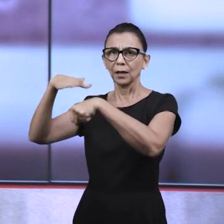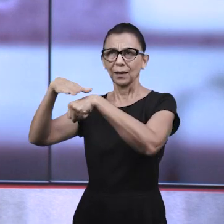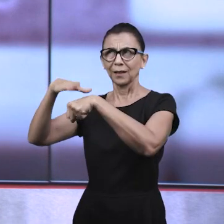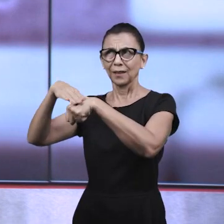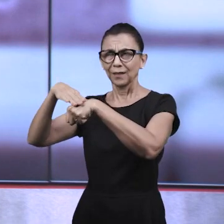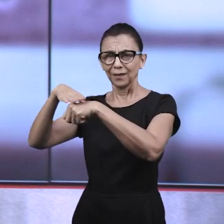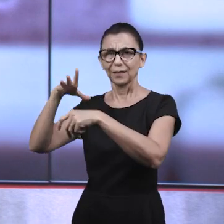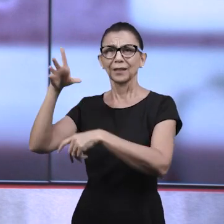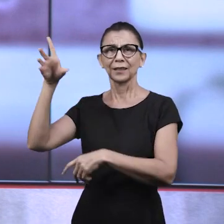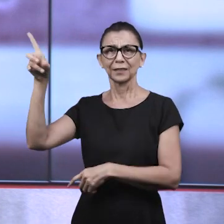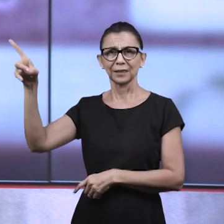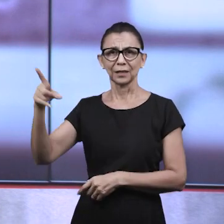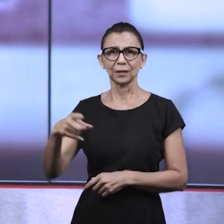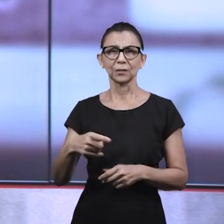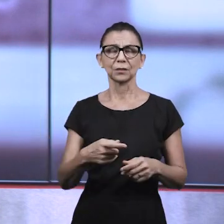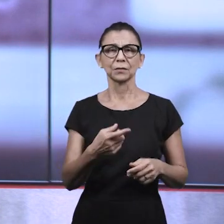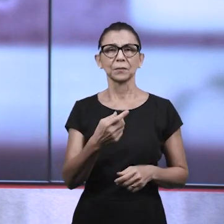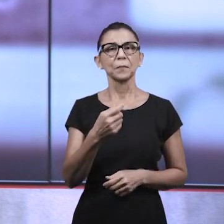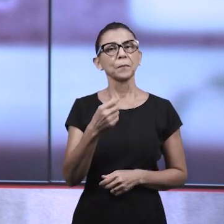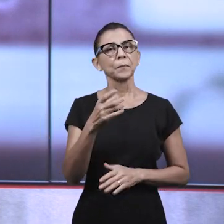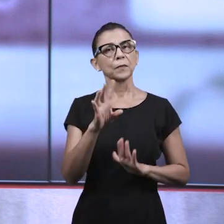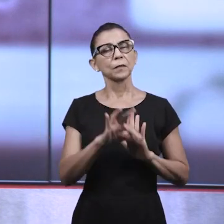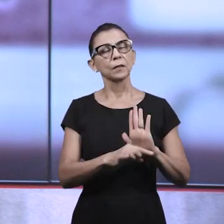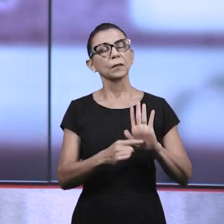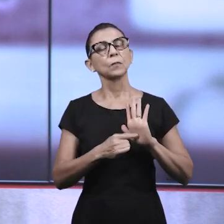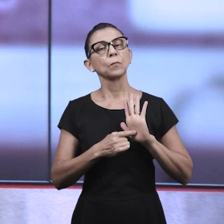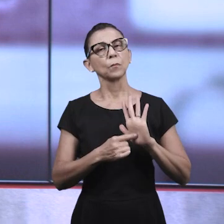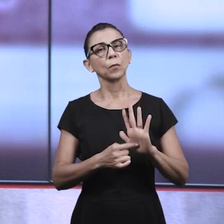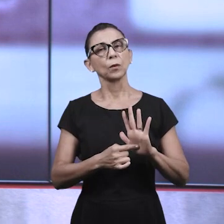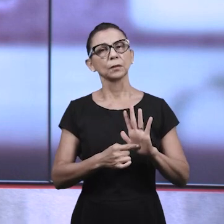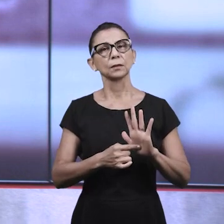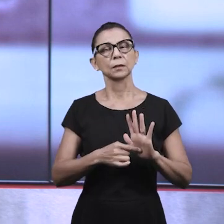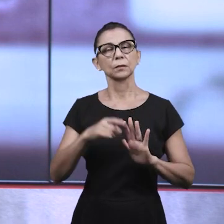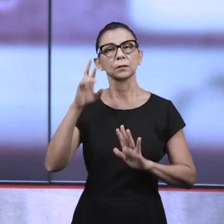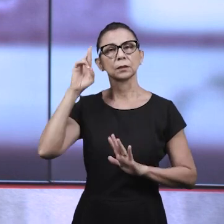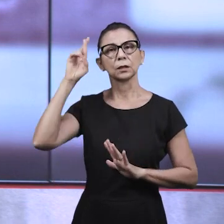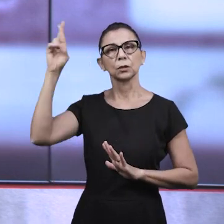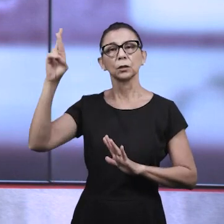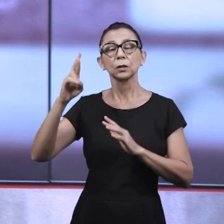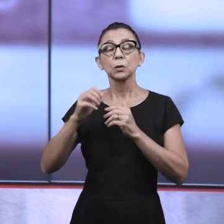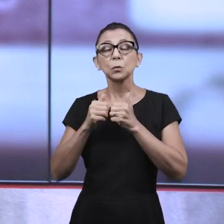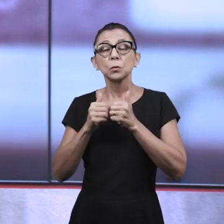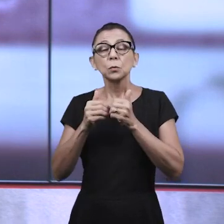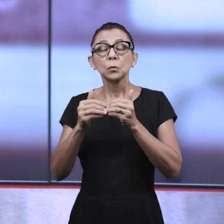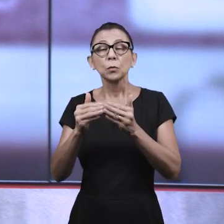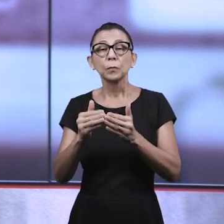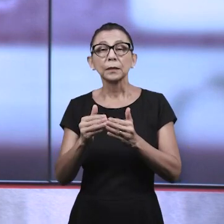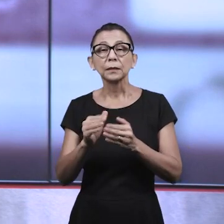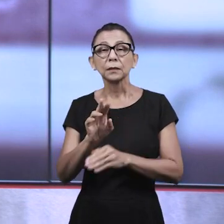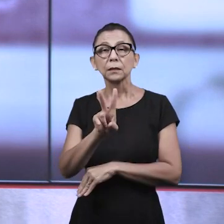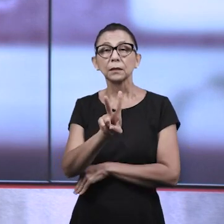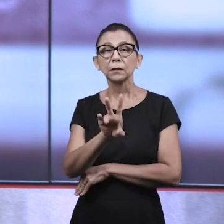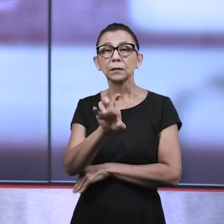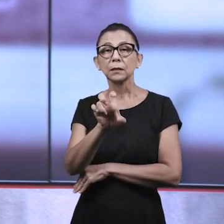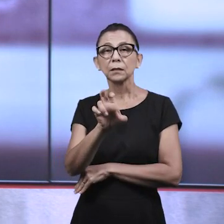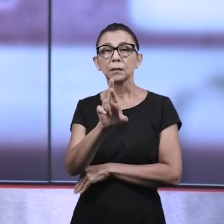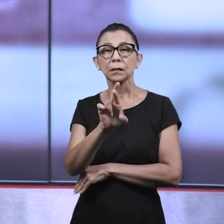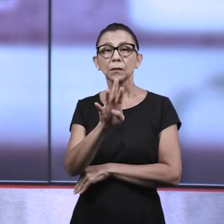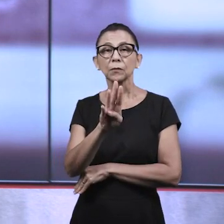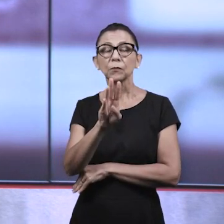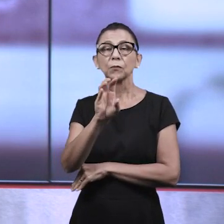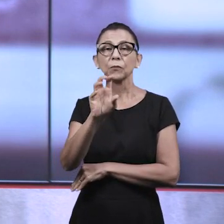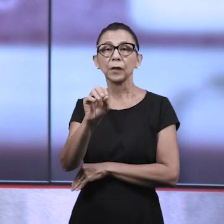Verbo era Deus. Em ambos os textos, o Senhor nos mostra que no princípio era o Verbo, isto é, foi